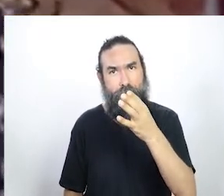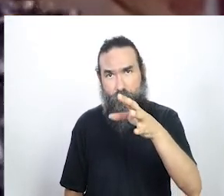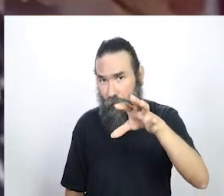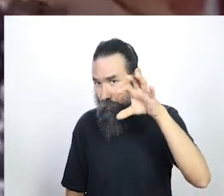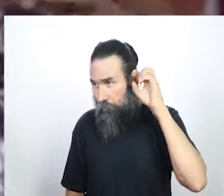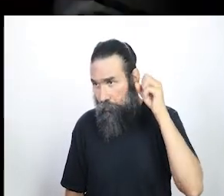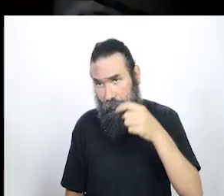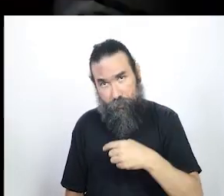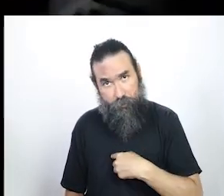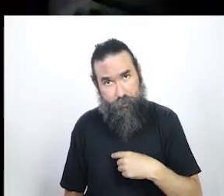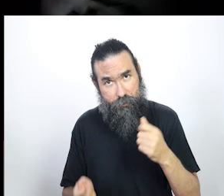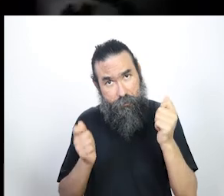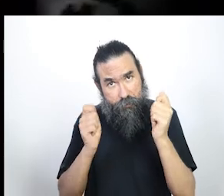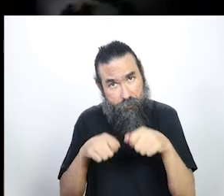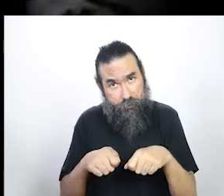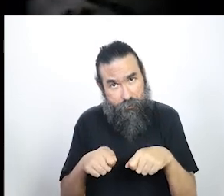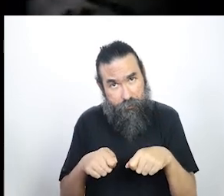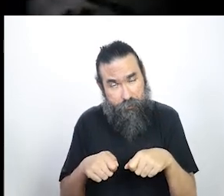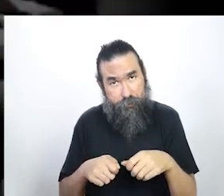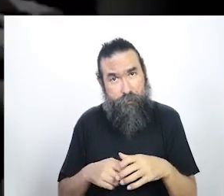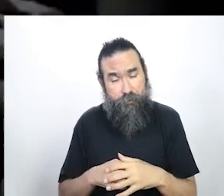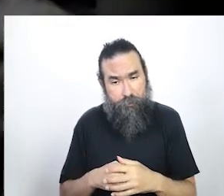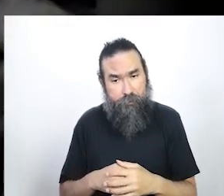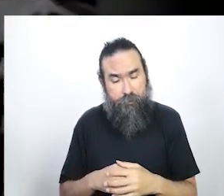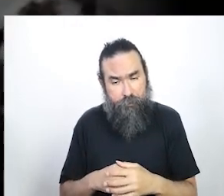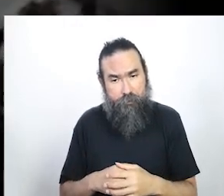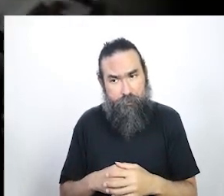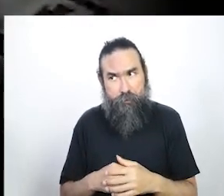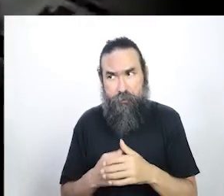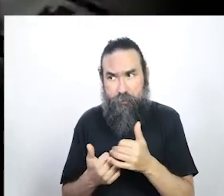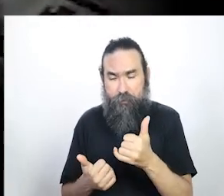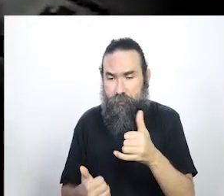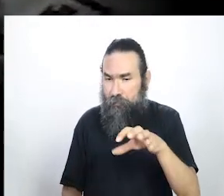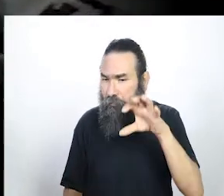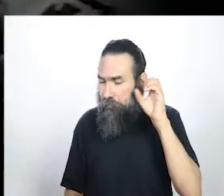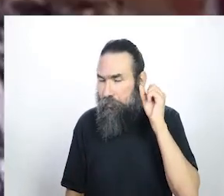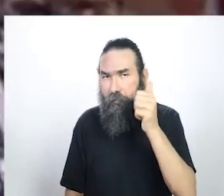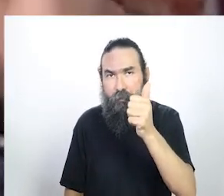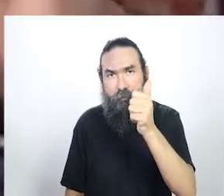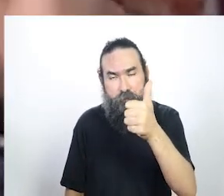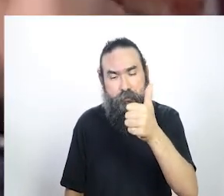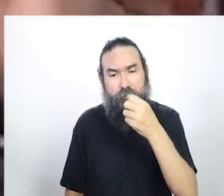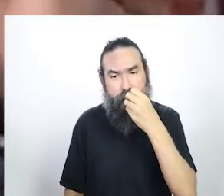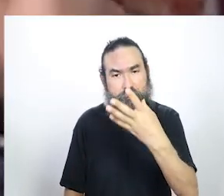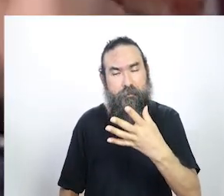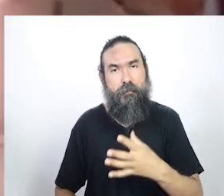Olá, estão me ouvindo bem? Sim, eu ouço bem. Todas ouvem?